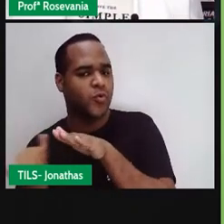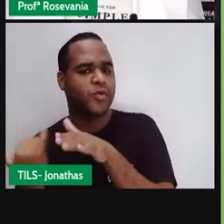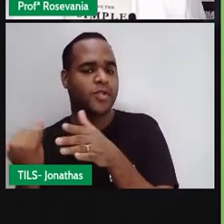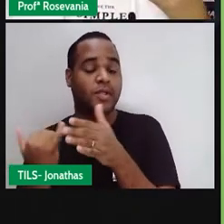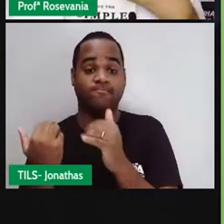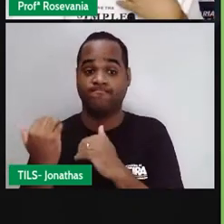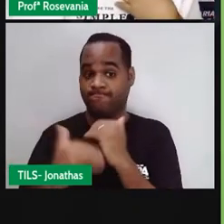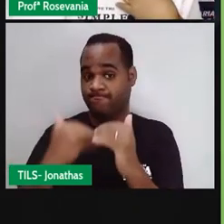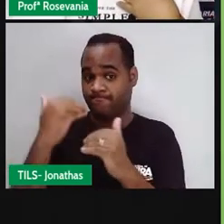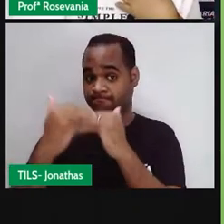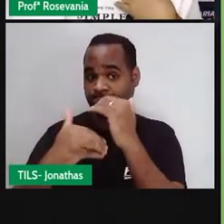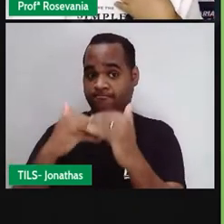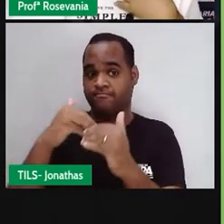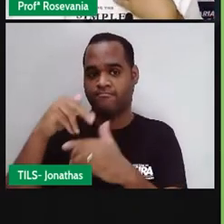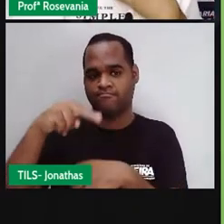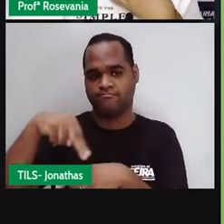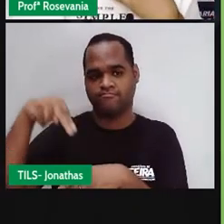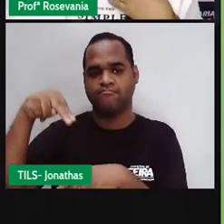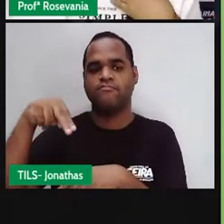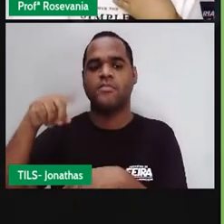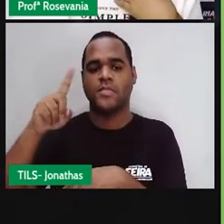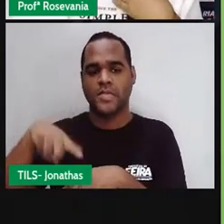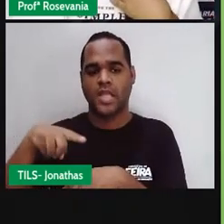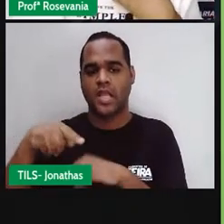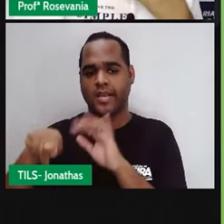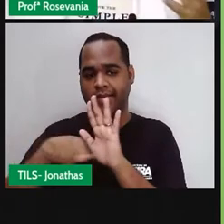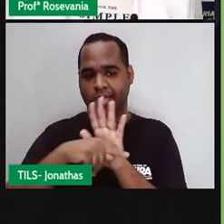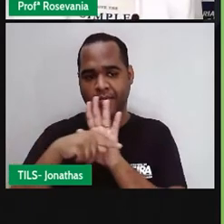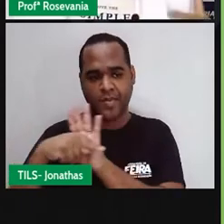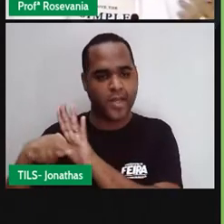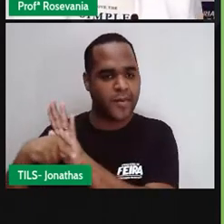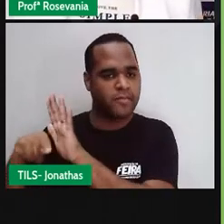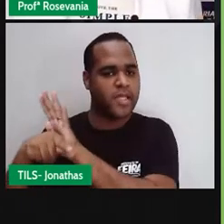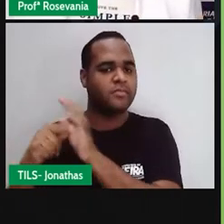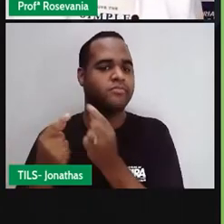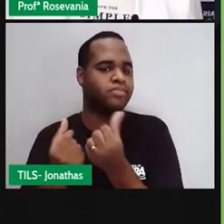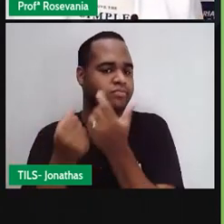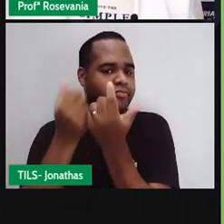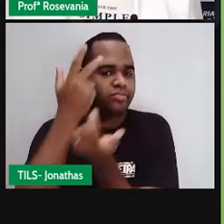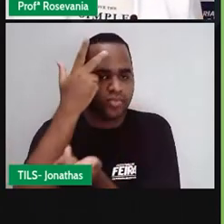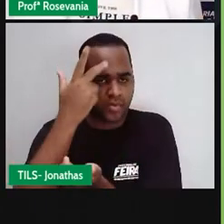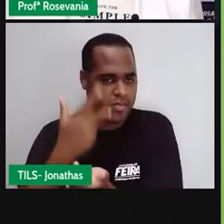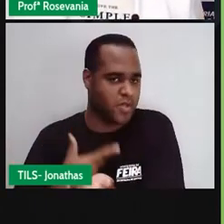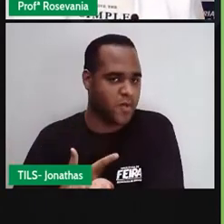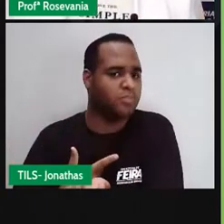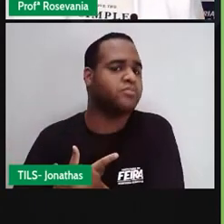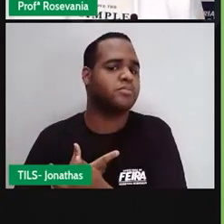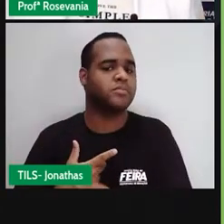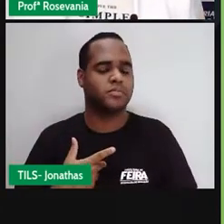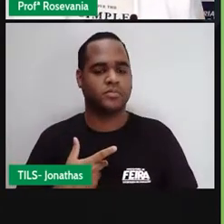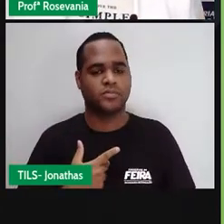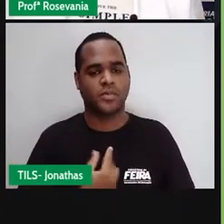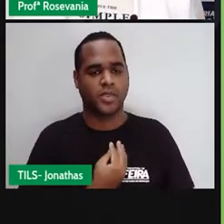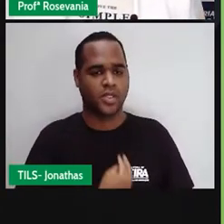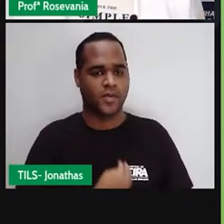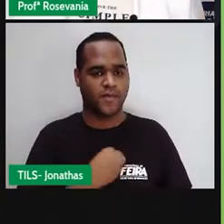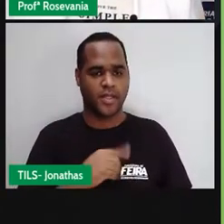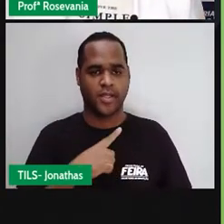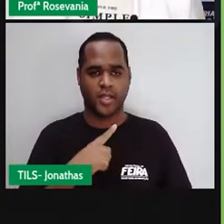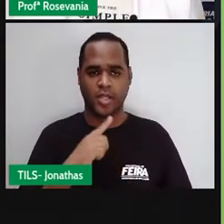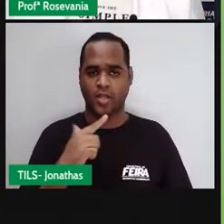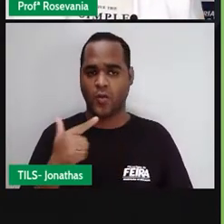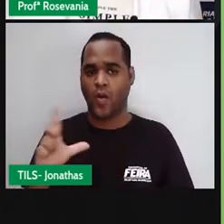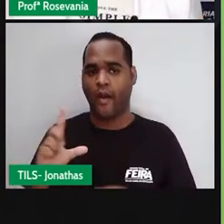questão nacionalista, né, da defesa, né, dos seus próprios interesses pessoais, a questão da menos